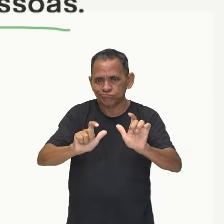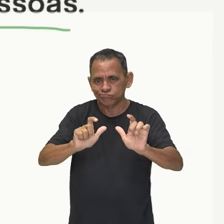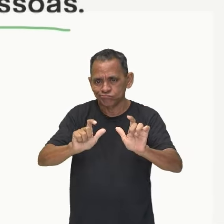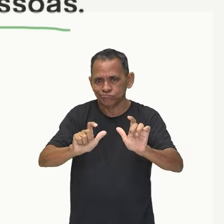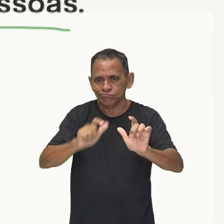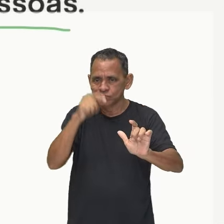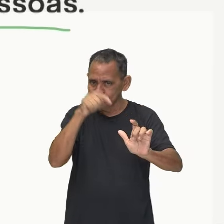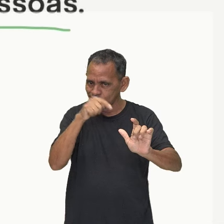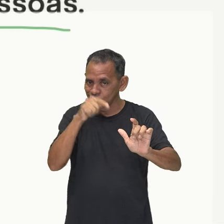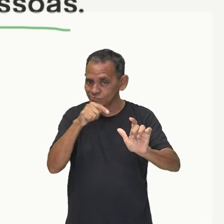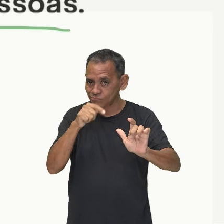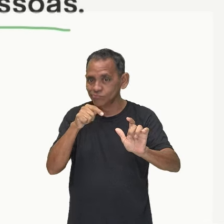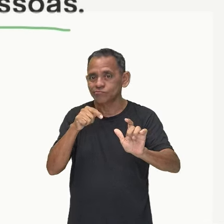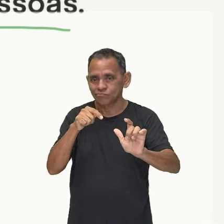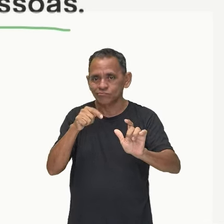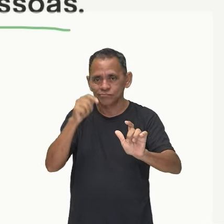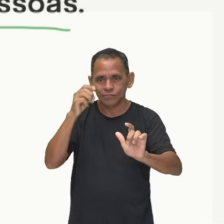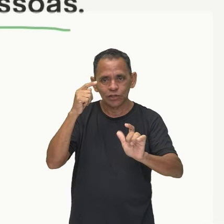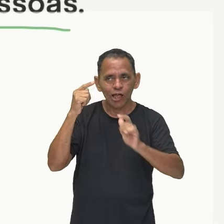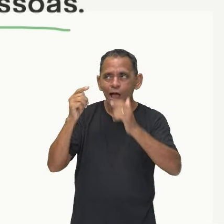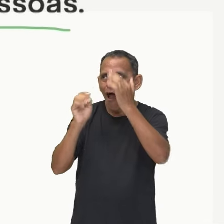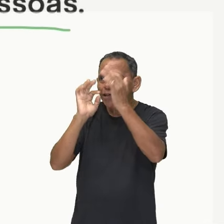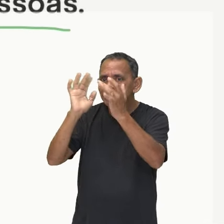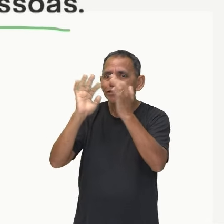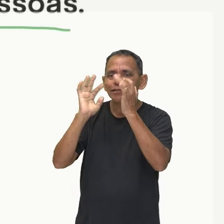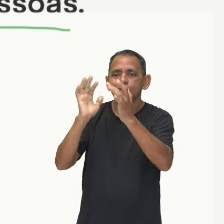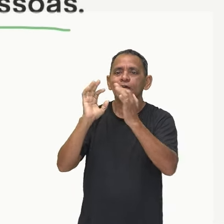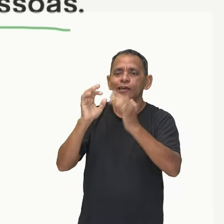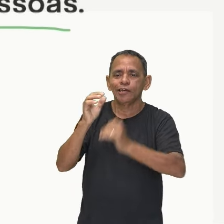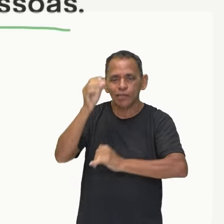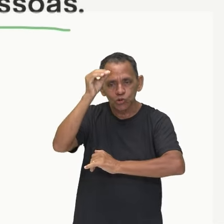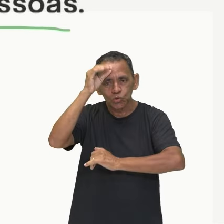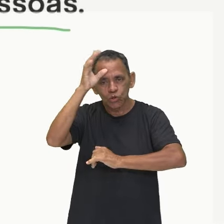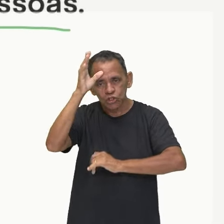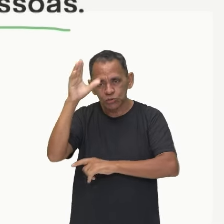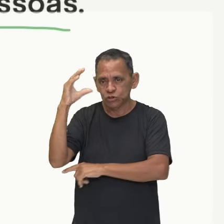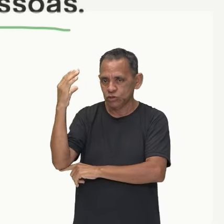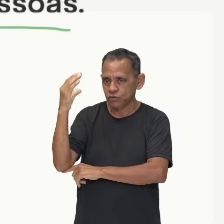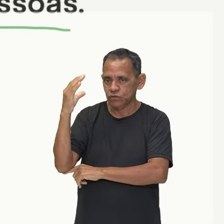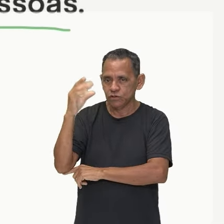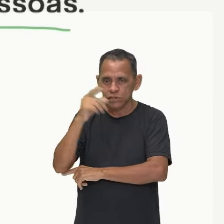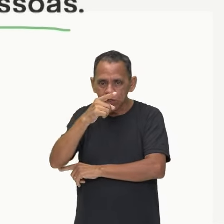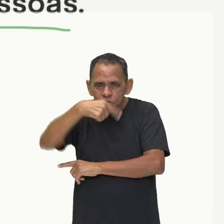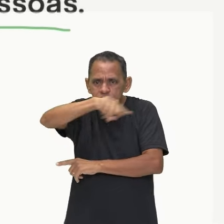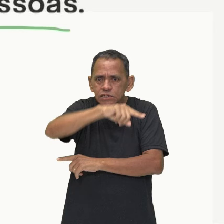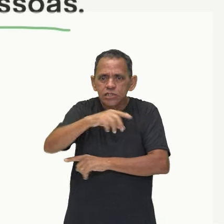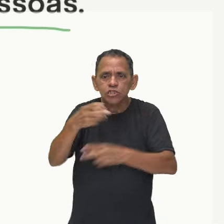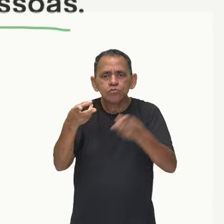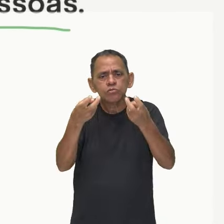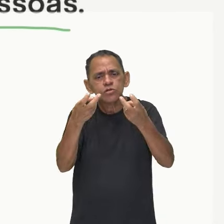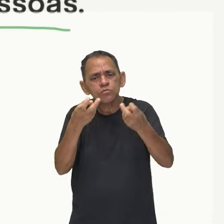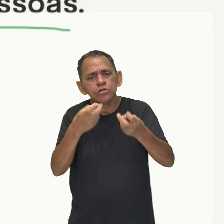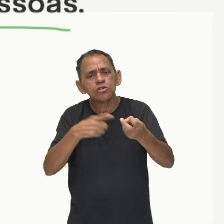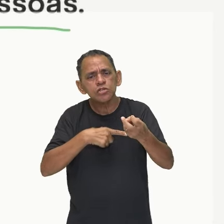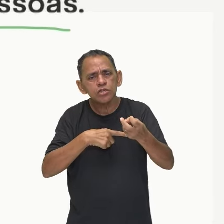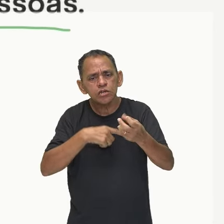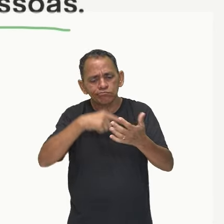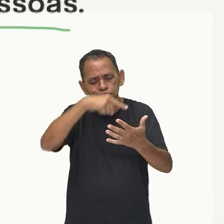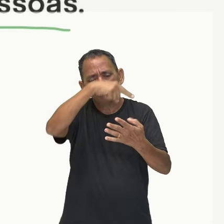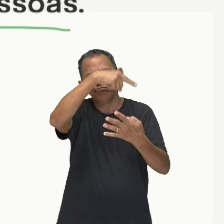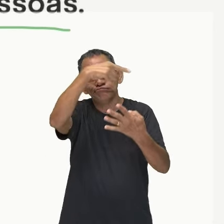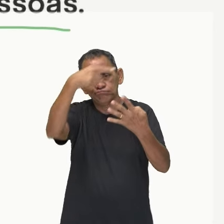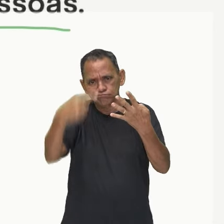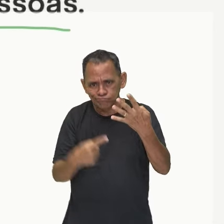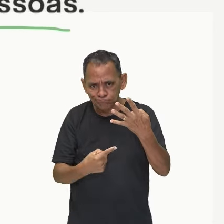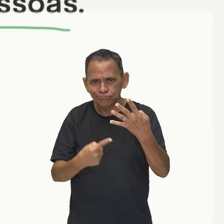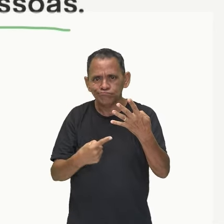conhecimento científico, tá bom? Então, se vocês perceberem aqui, ele passa por algumas partezinhas desse conhecimento. Olha,